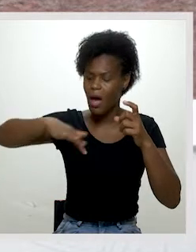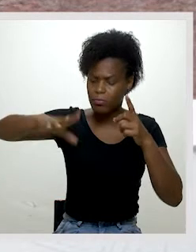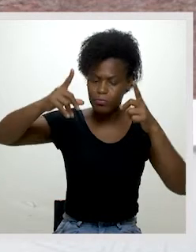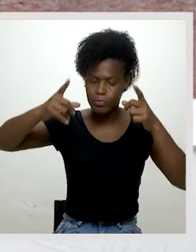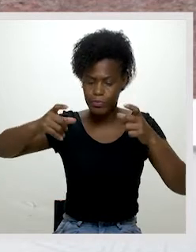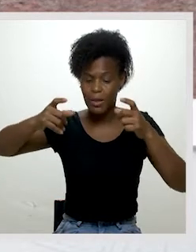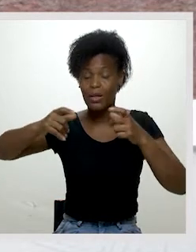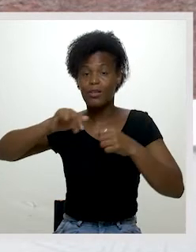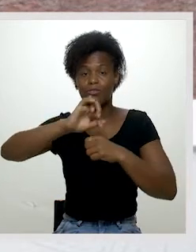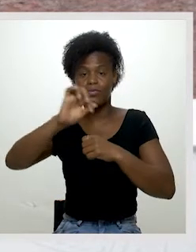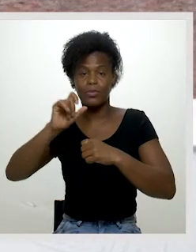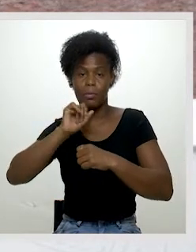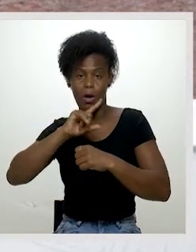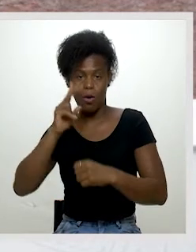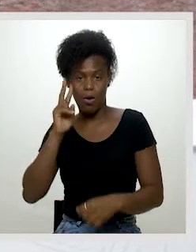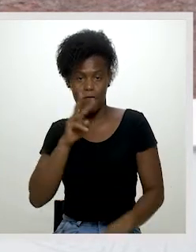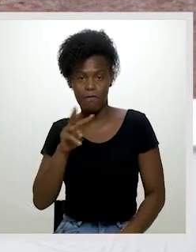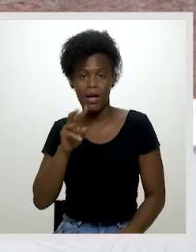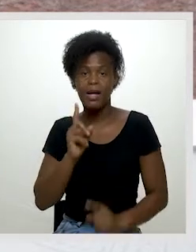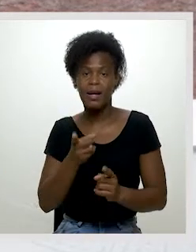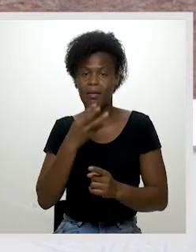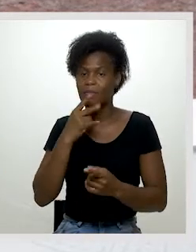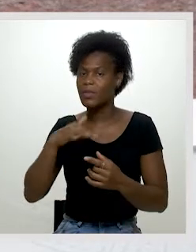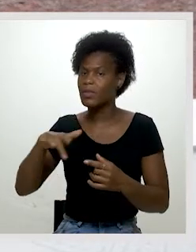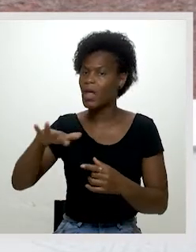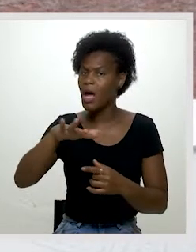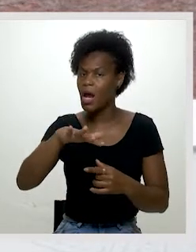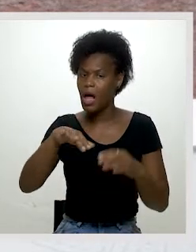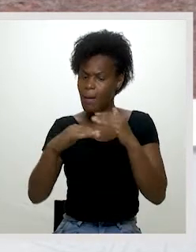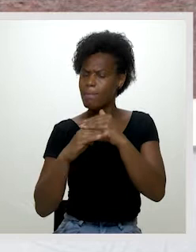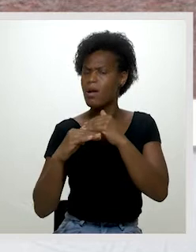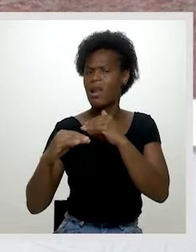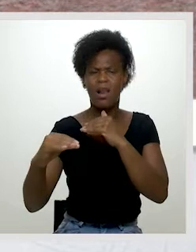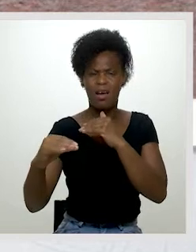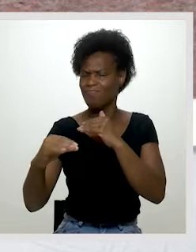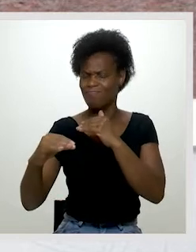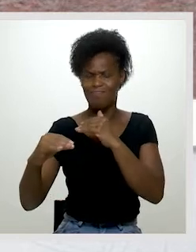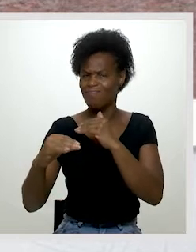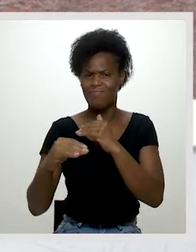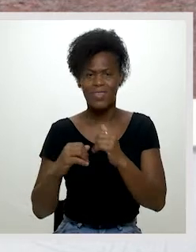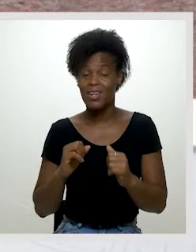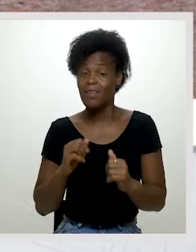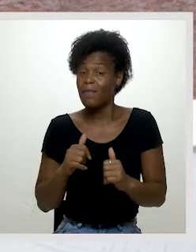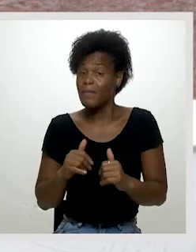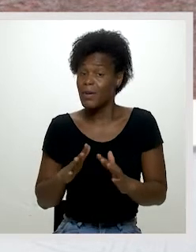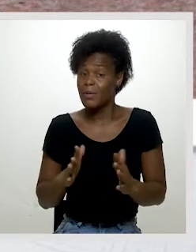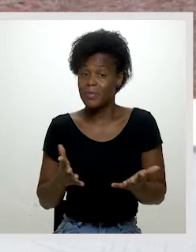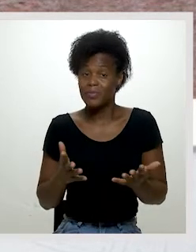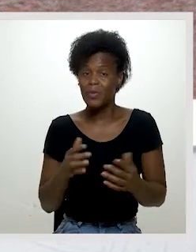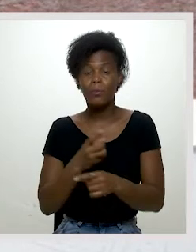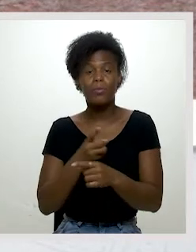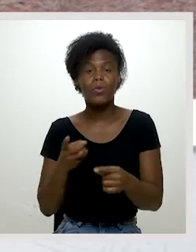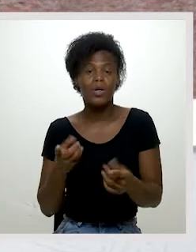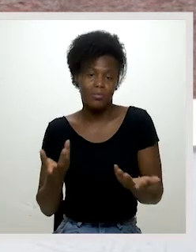terrestre e vocês podem ver que a superfície não é uniforme, não é uma superfície lisa, certo?